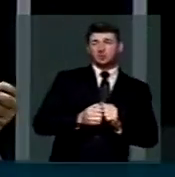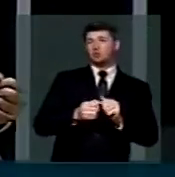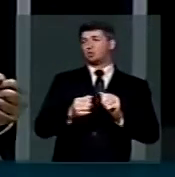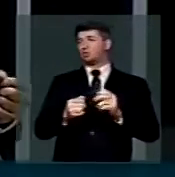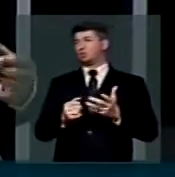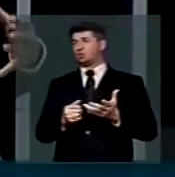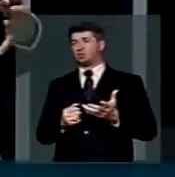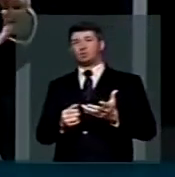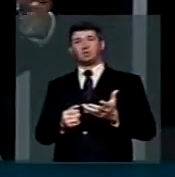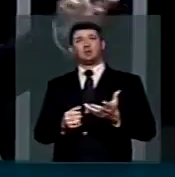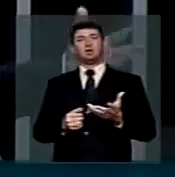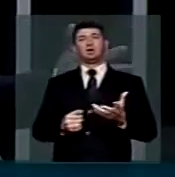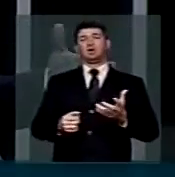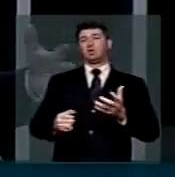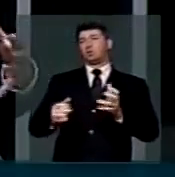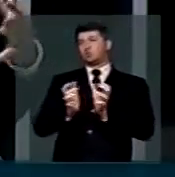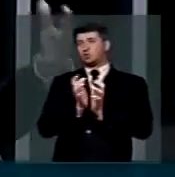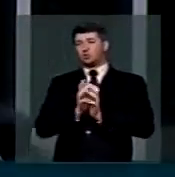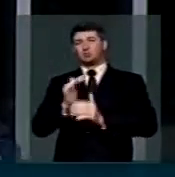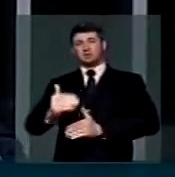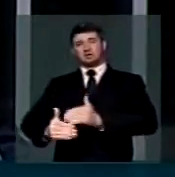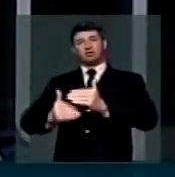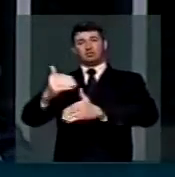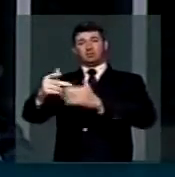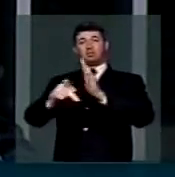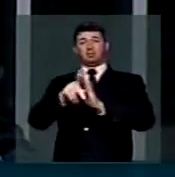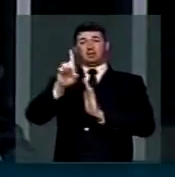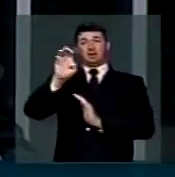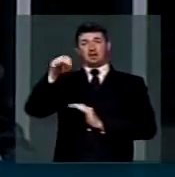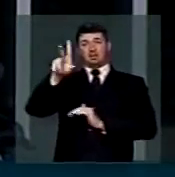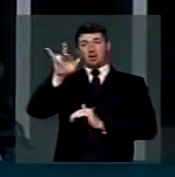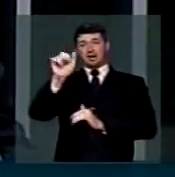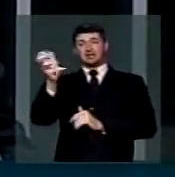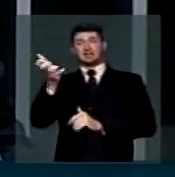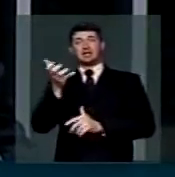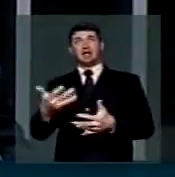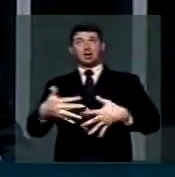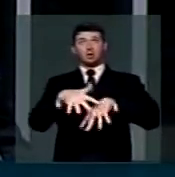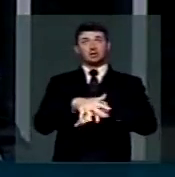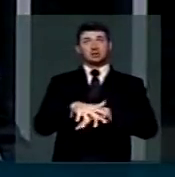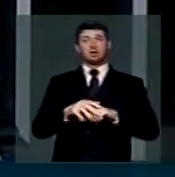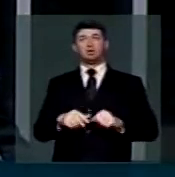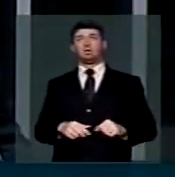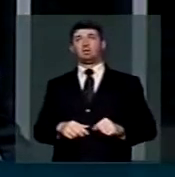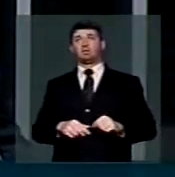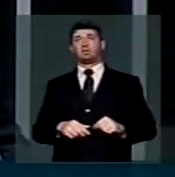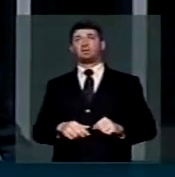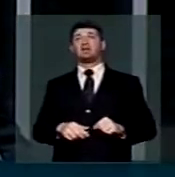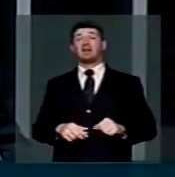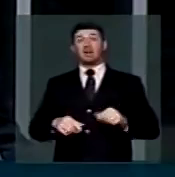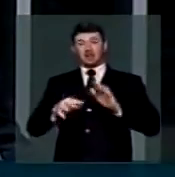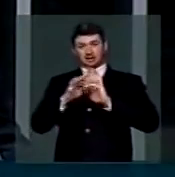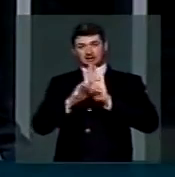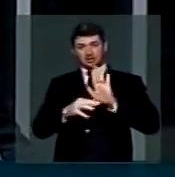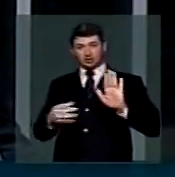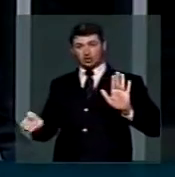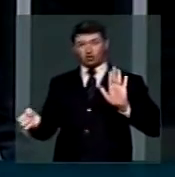instituições, com os setores progressistas do campo democrático que lutam pela inclusão, mesmo chegando a este